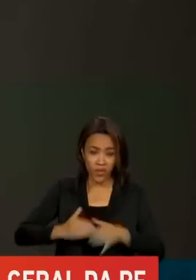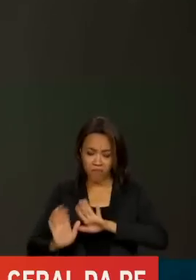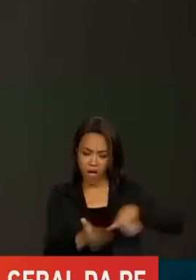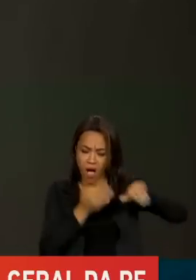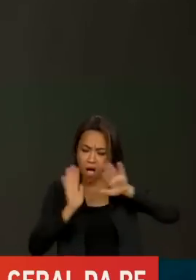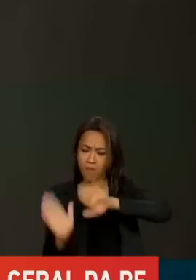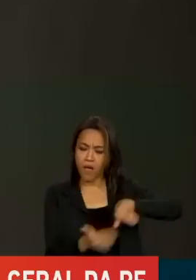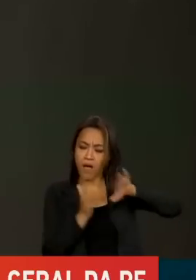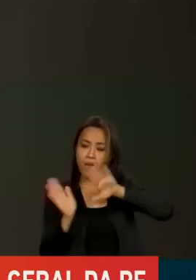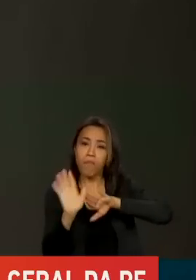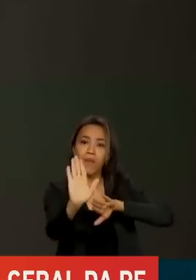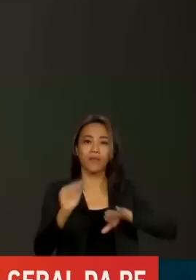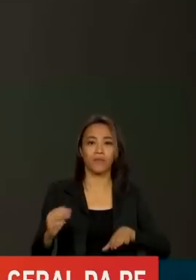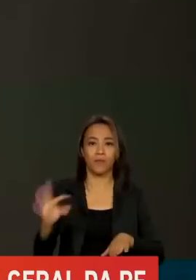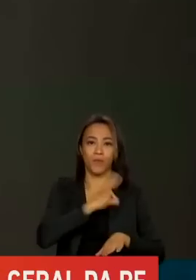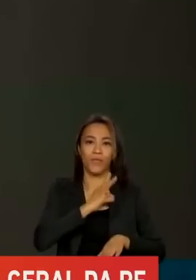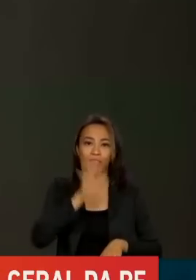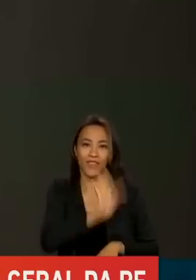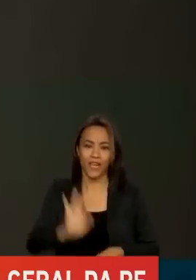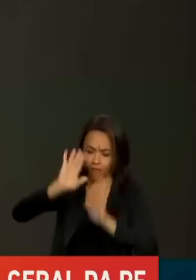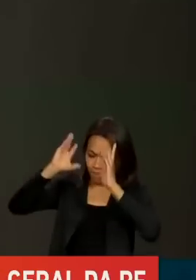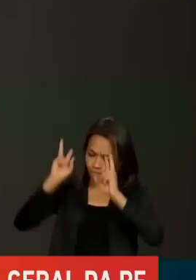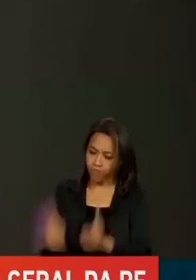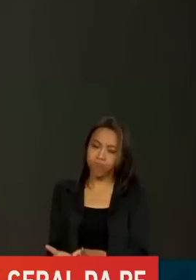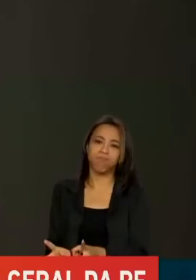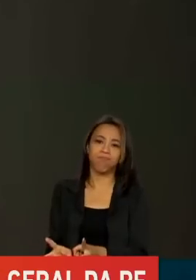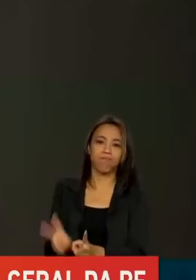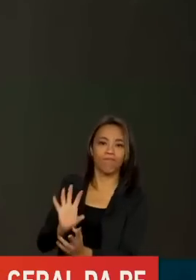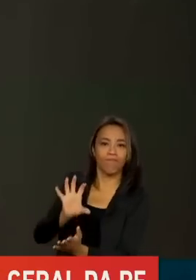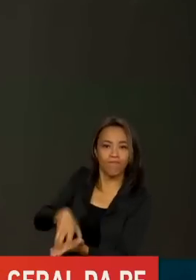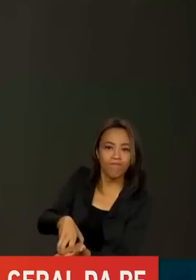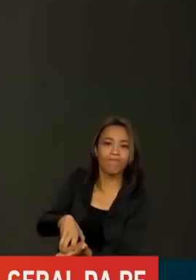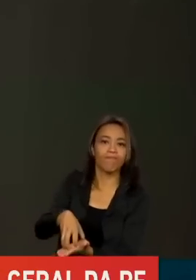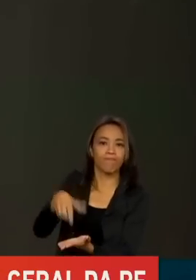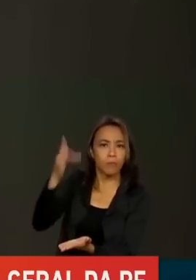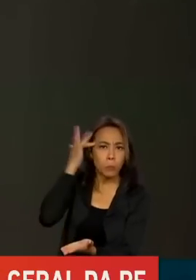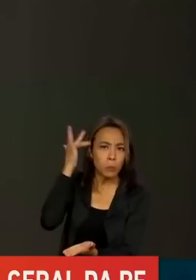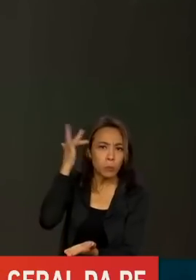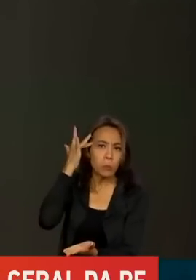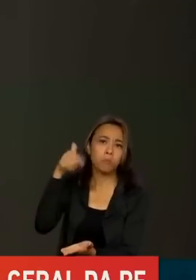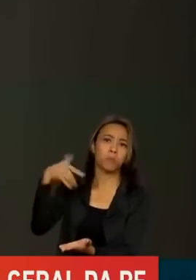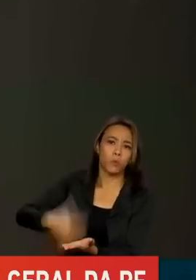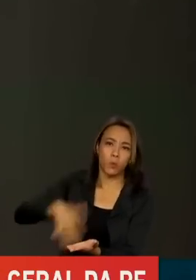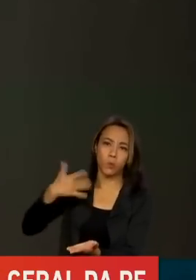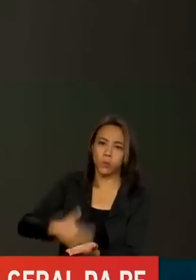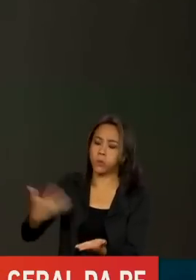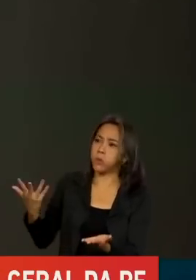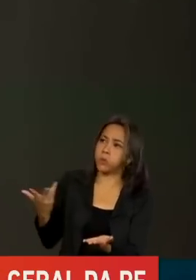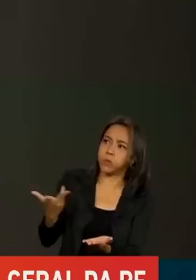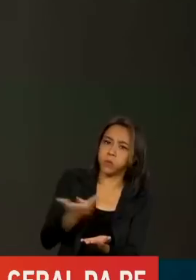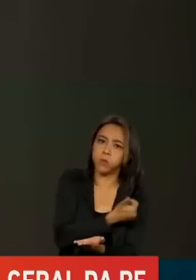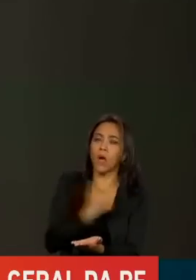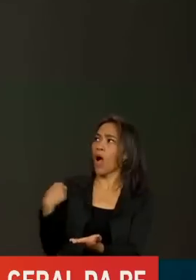Federal fica a polícia federal é um órgão competentíssimo que vem ano